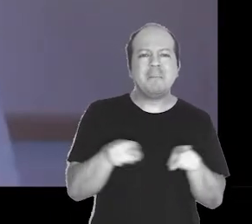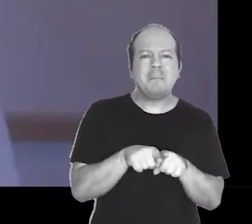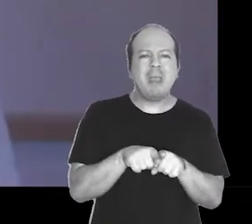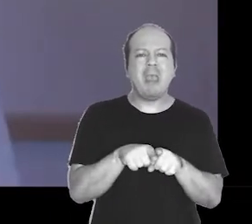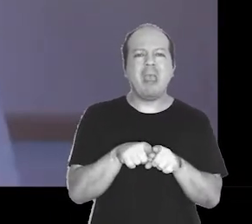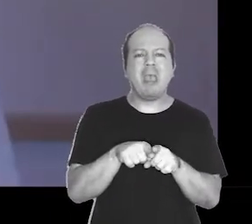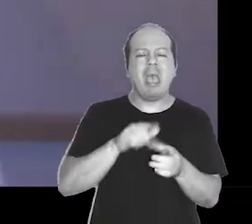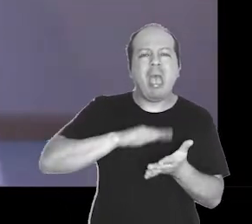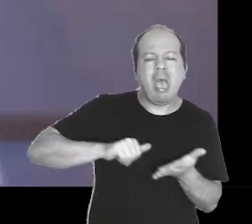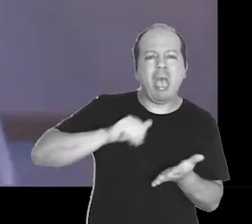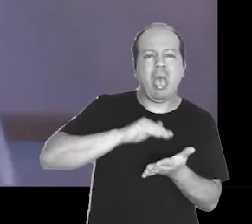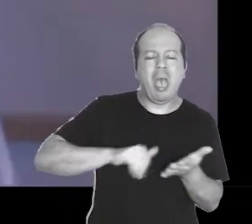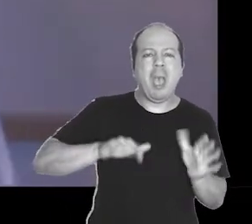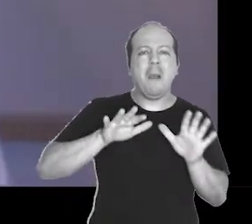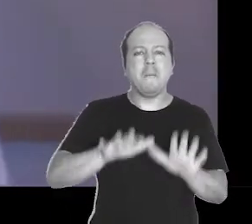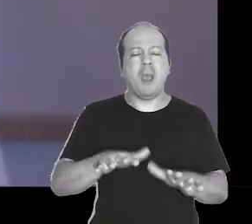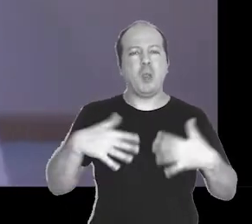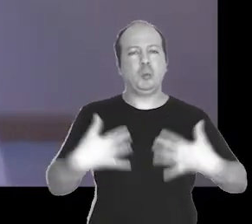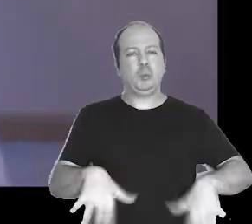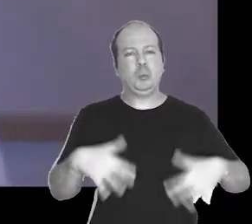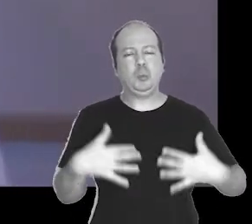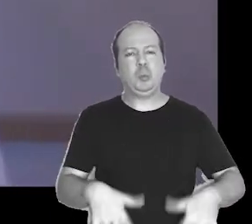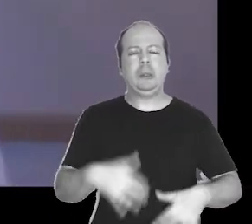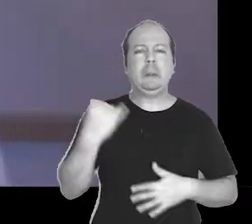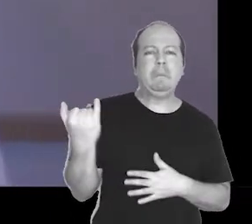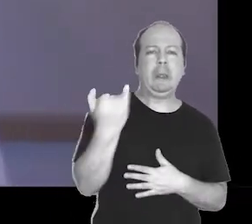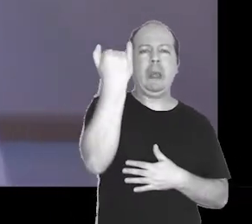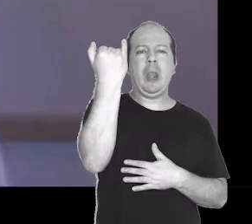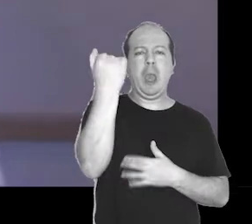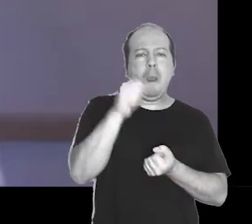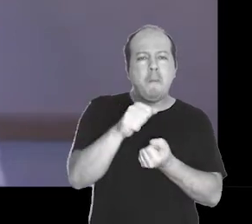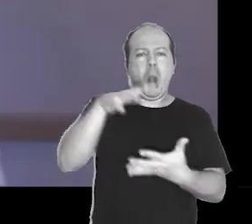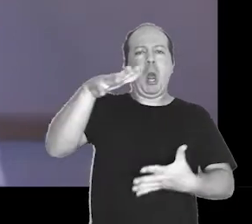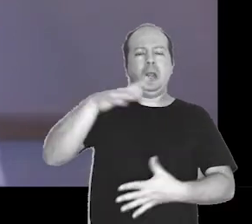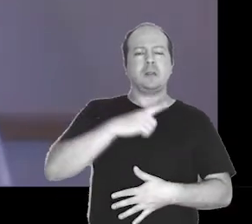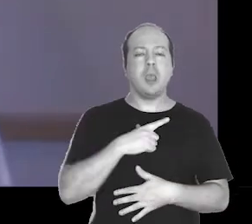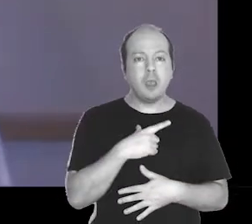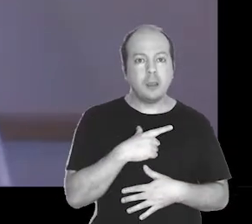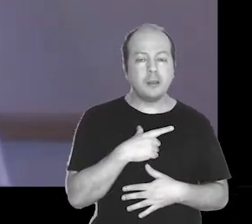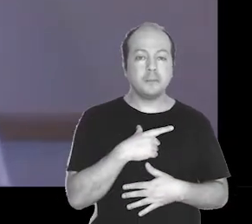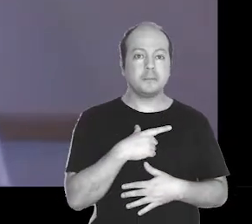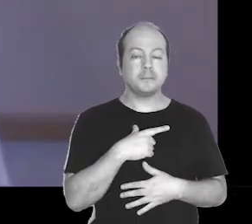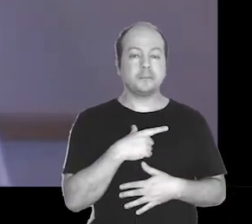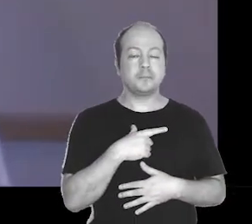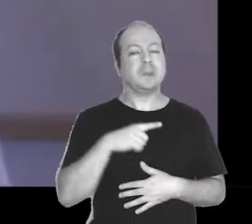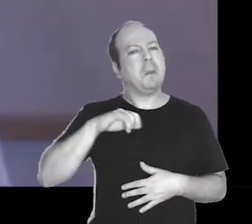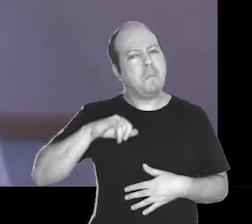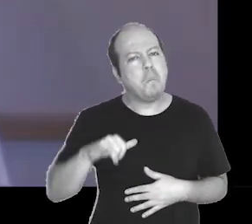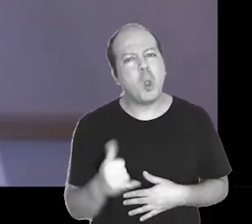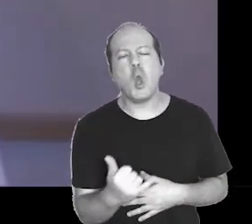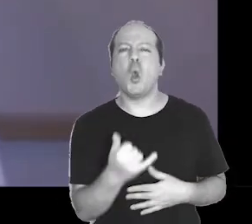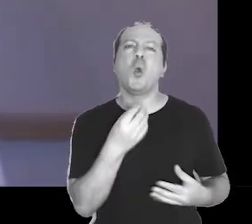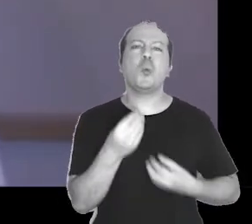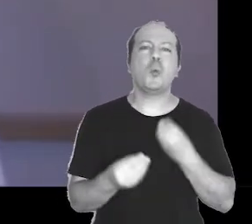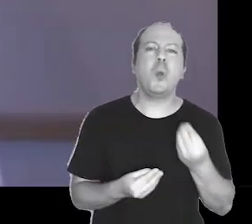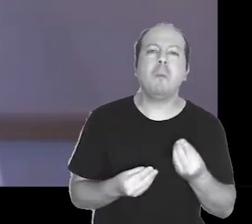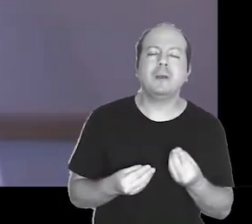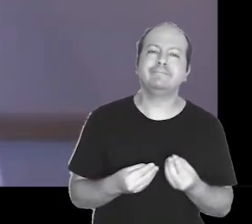do manto brilhante com que se dá a ver. Isso não seria proveitoso para